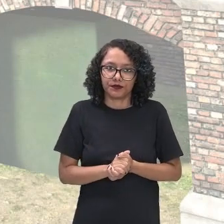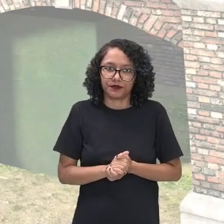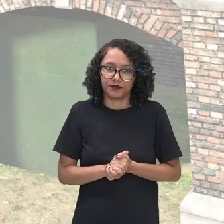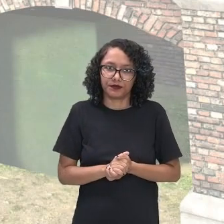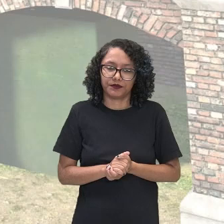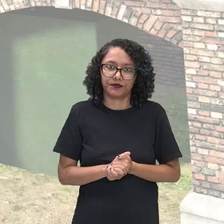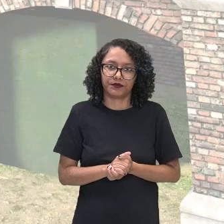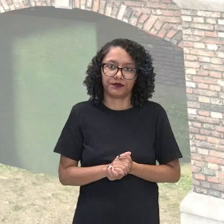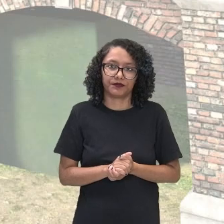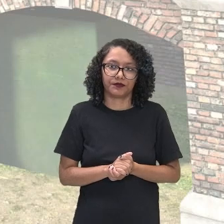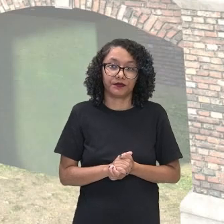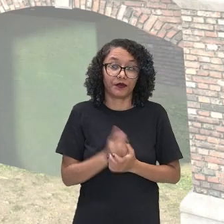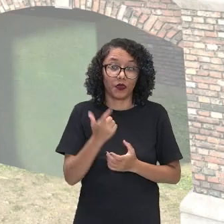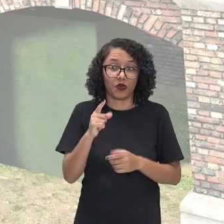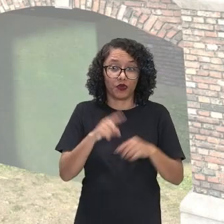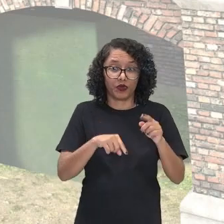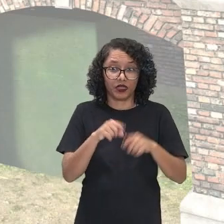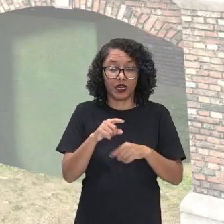Frame, de